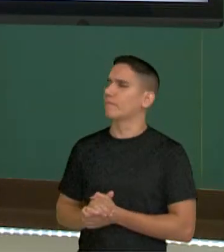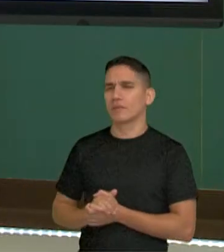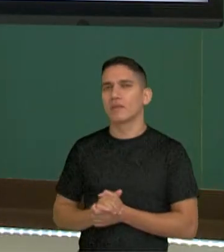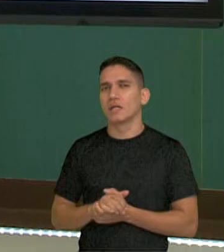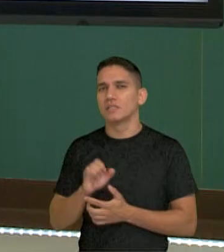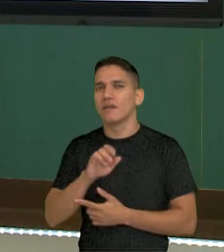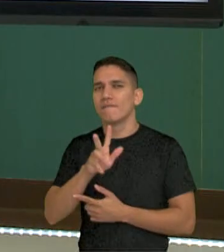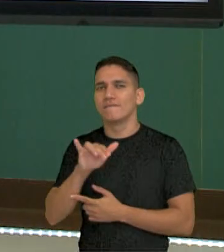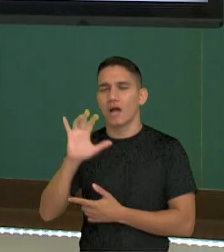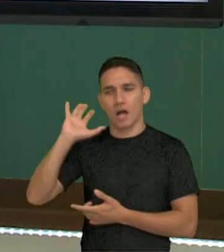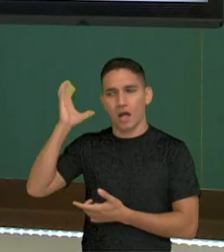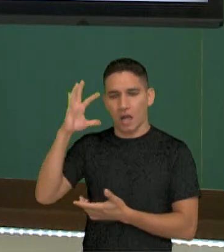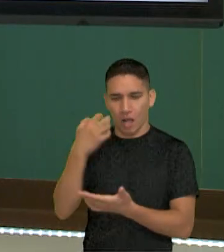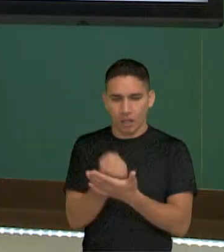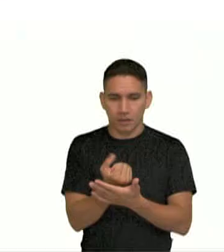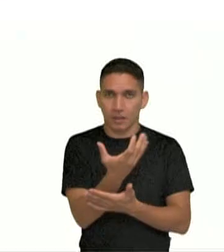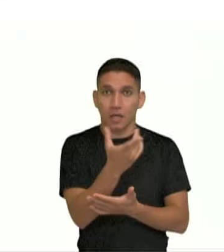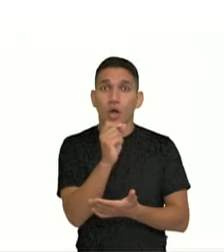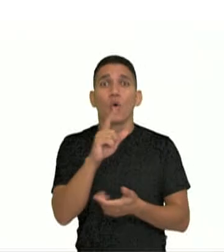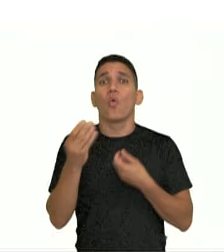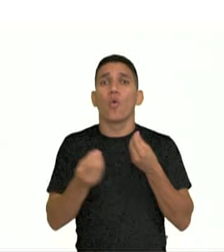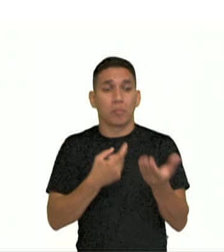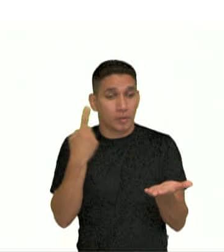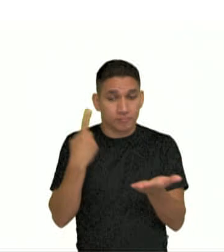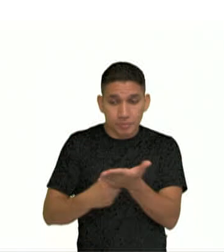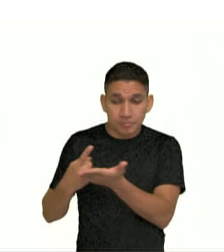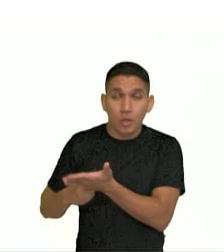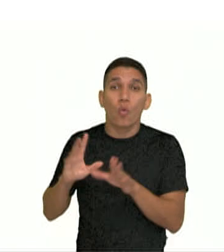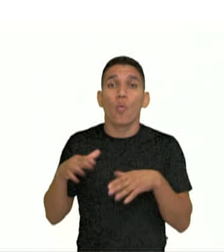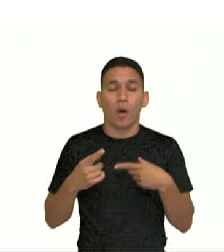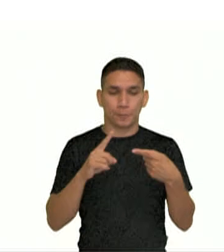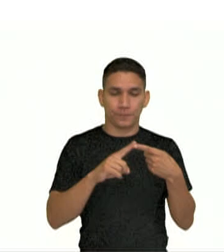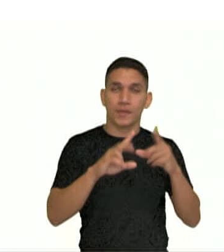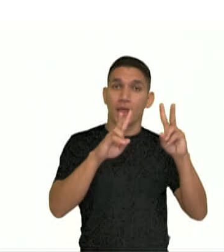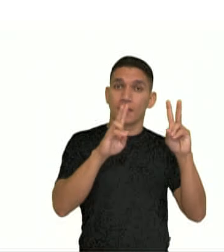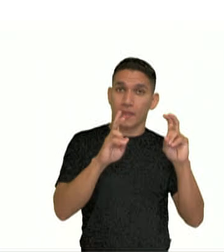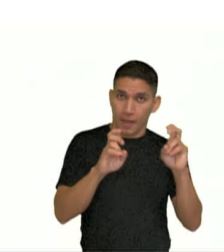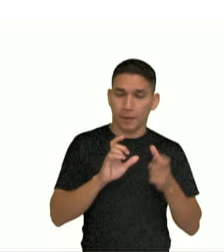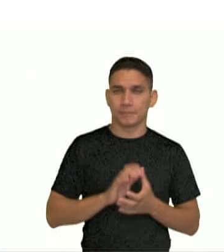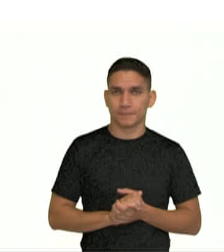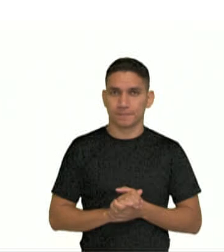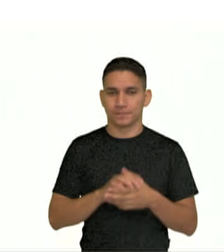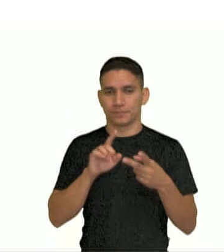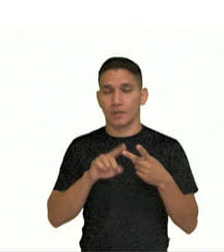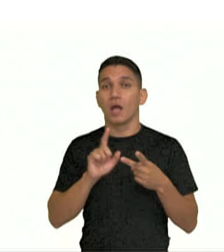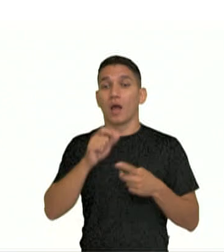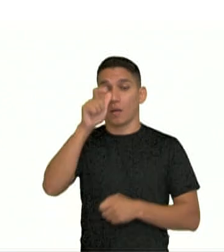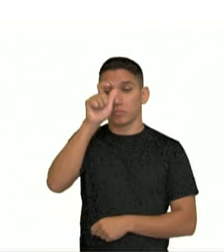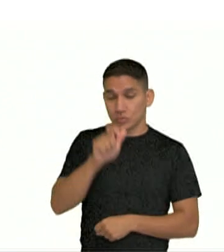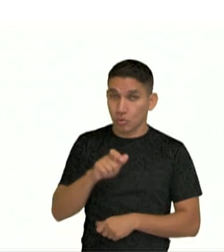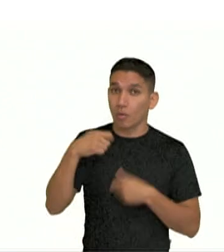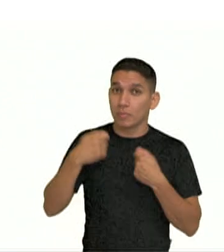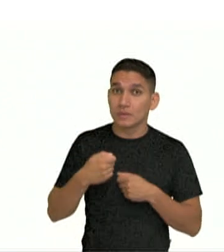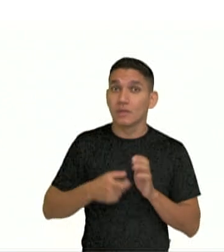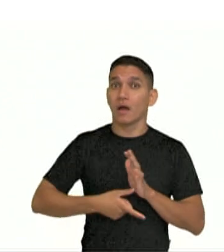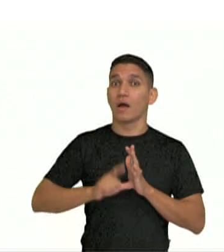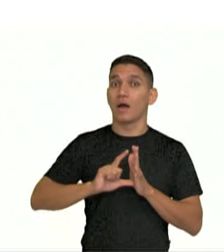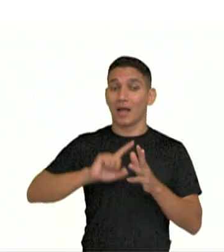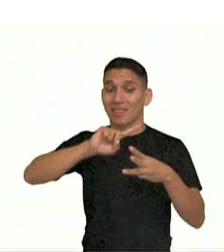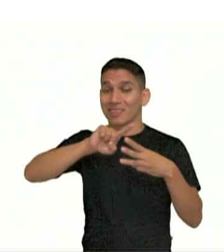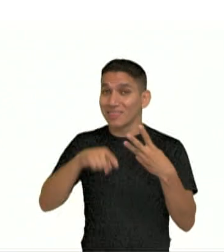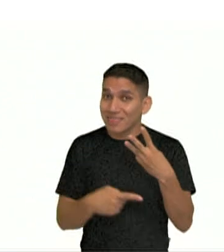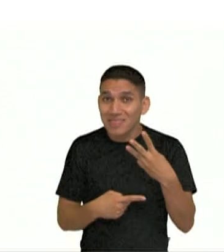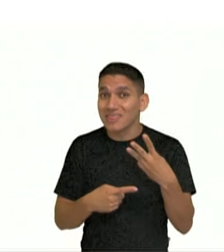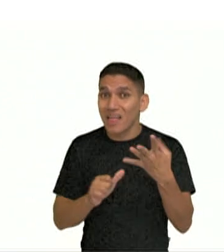um podcast, é definir qual será o tema do programa. O podcaster precisa ter